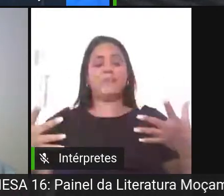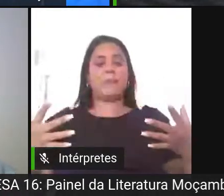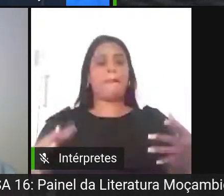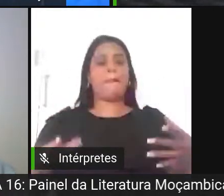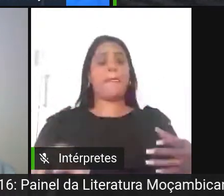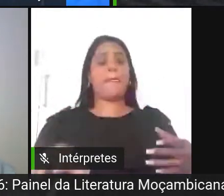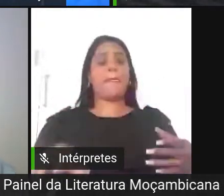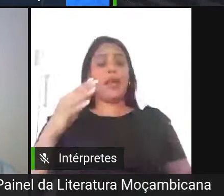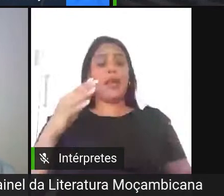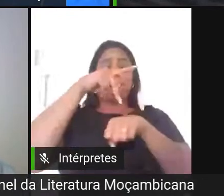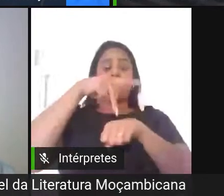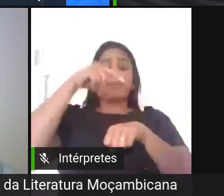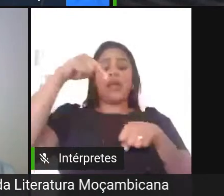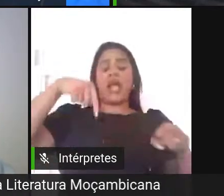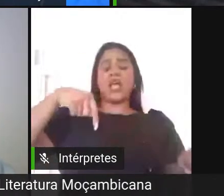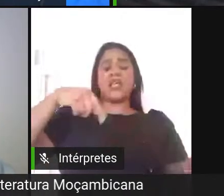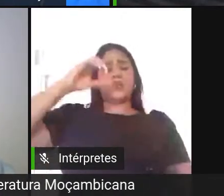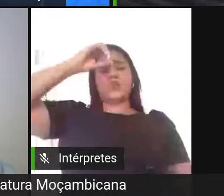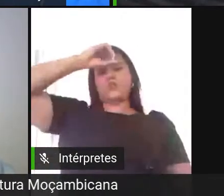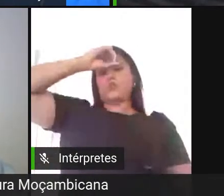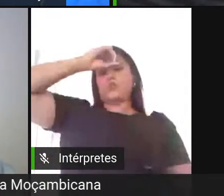democrático, se é um país